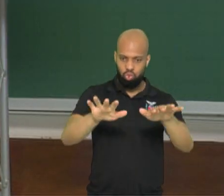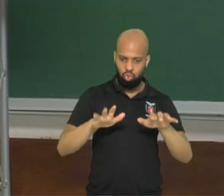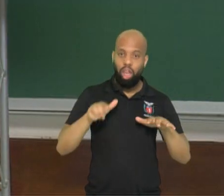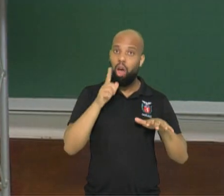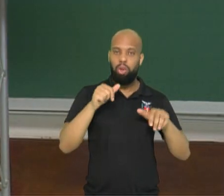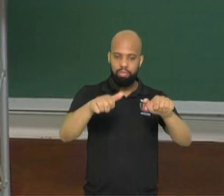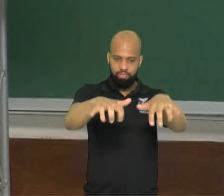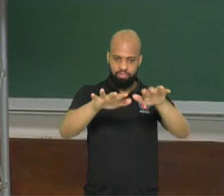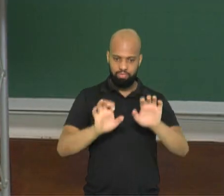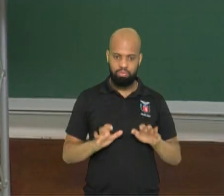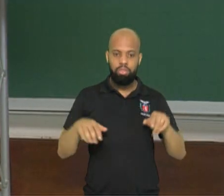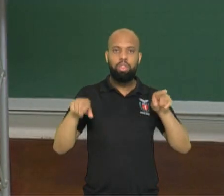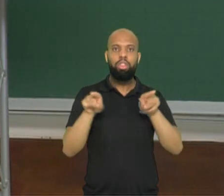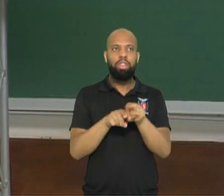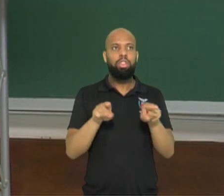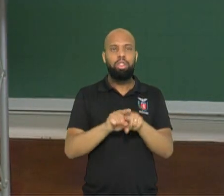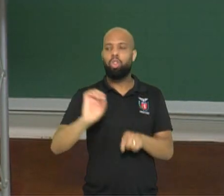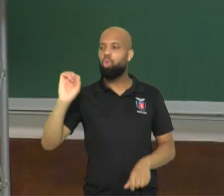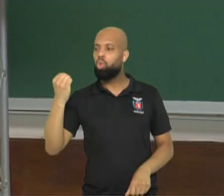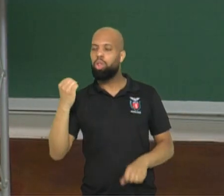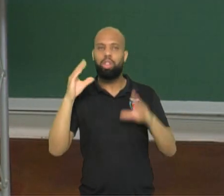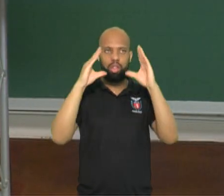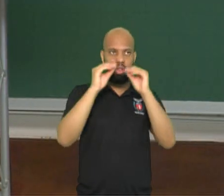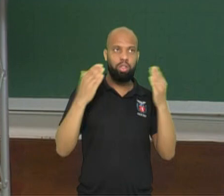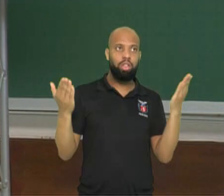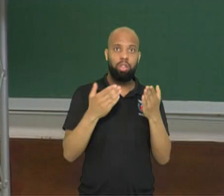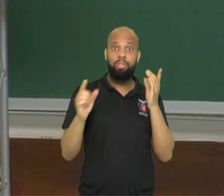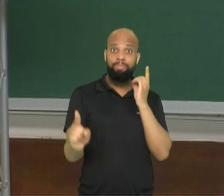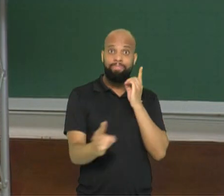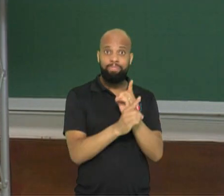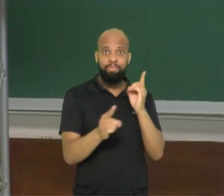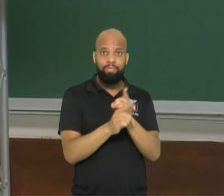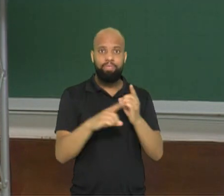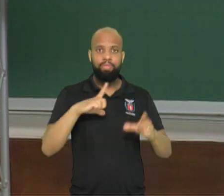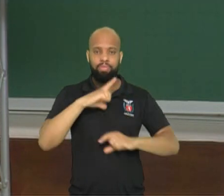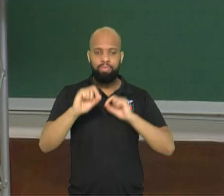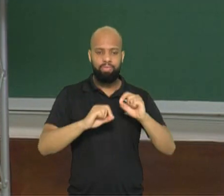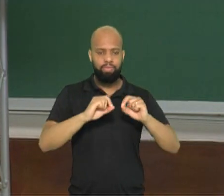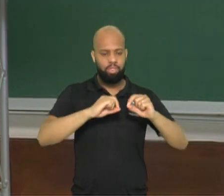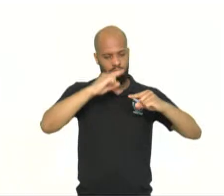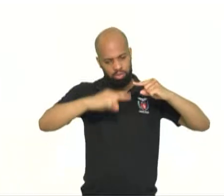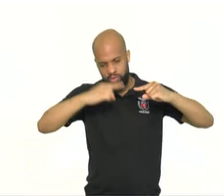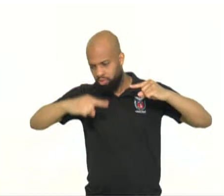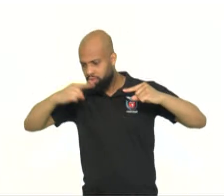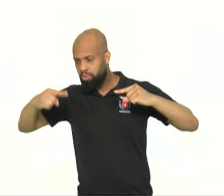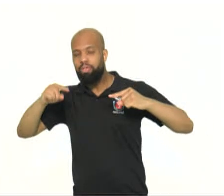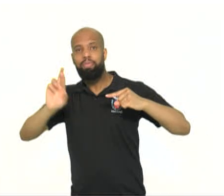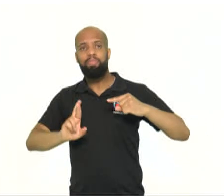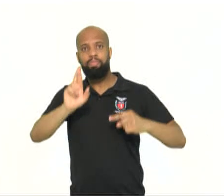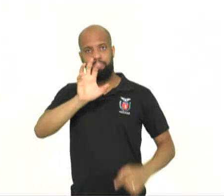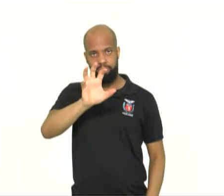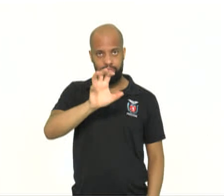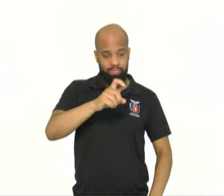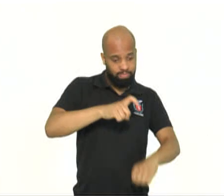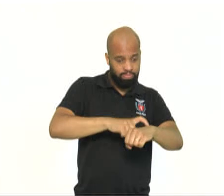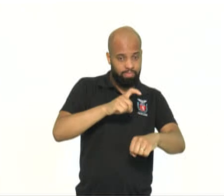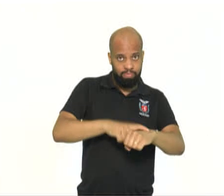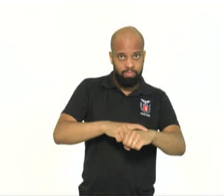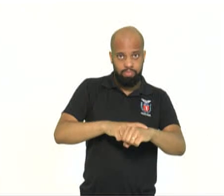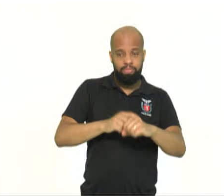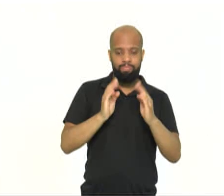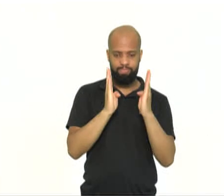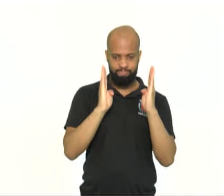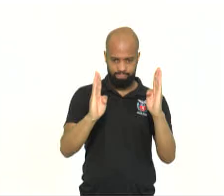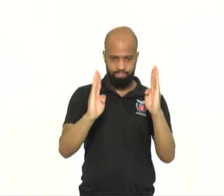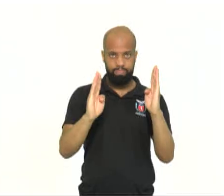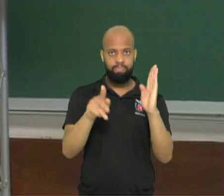e às 20 horas. Determine a senoide que representa essa variação. o tempo é em horas a partir da meia-noite. É o dia, né?